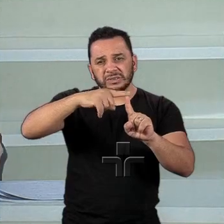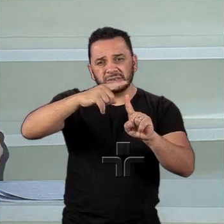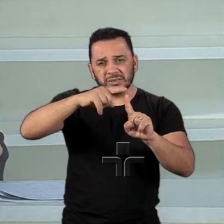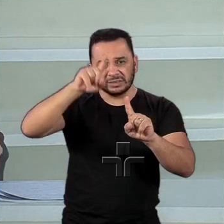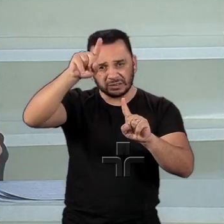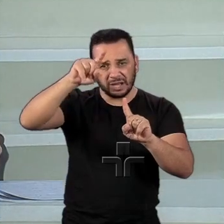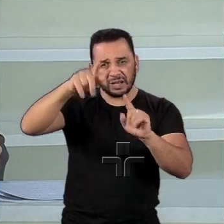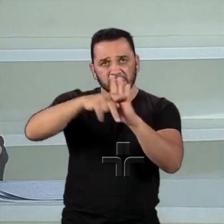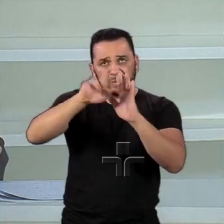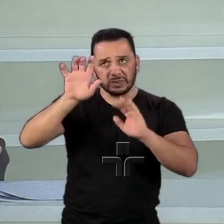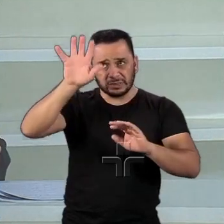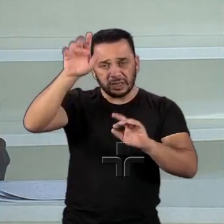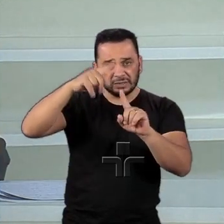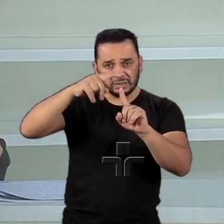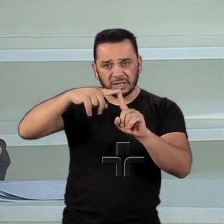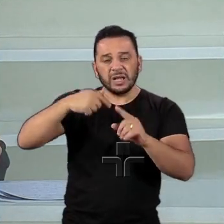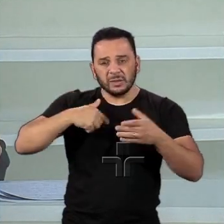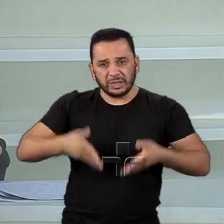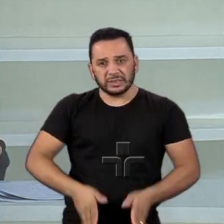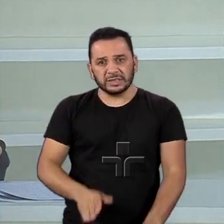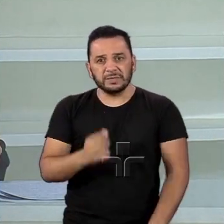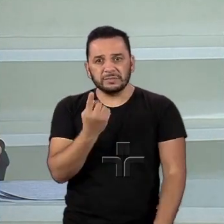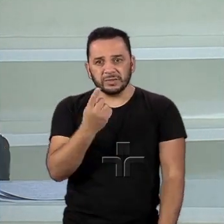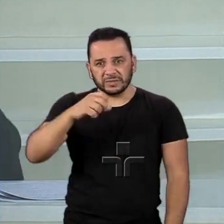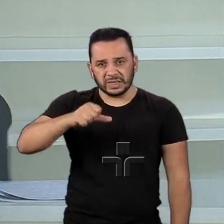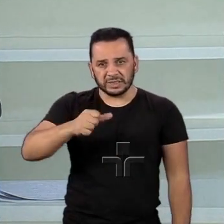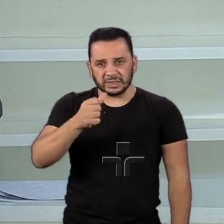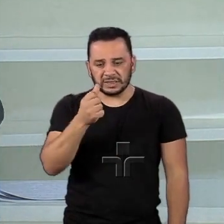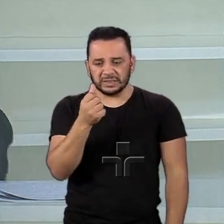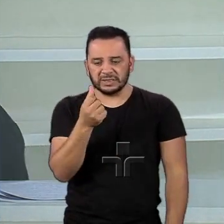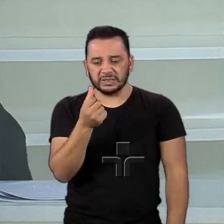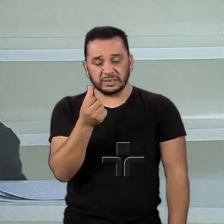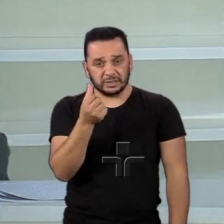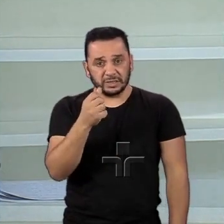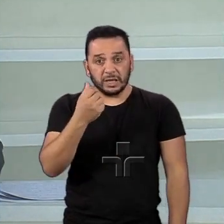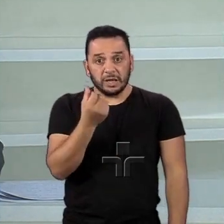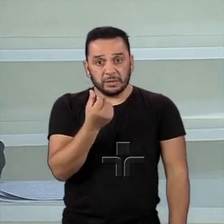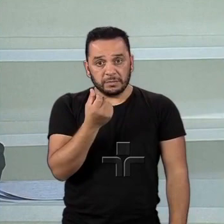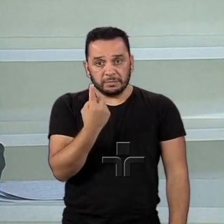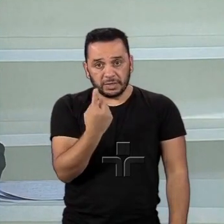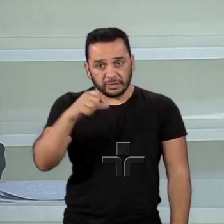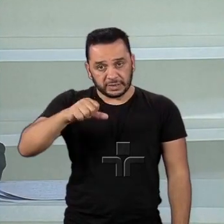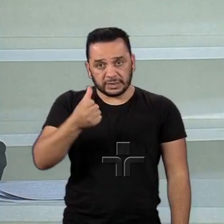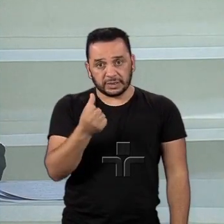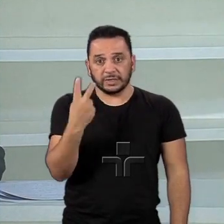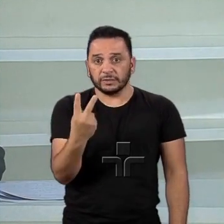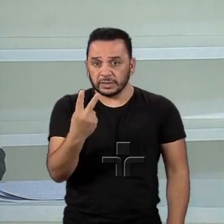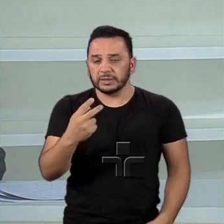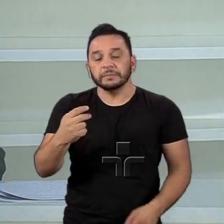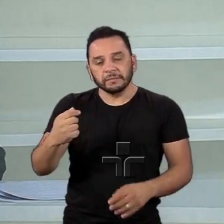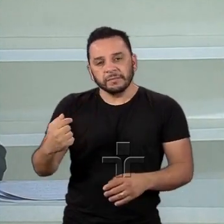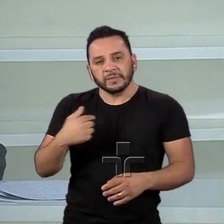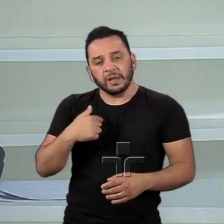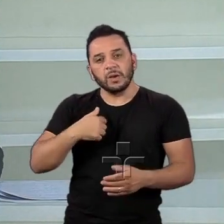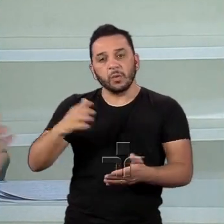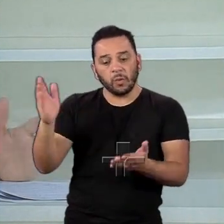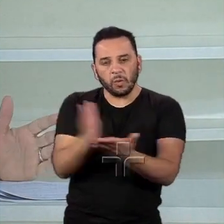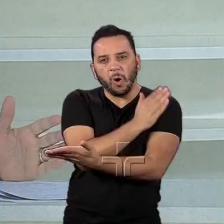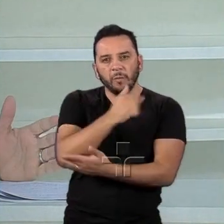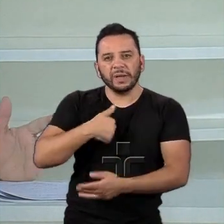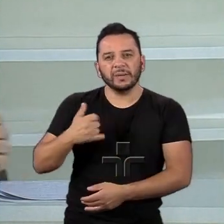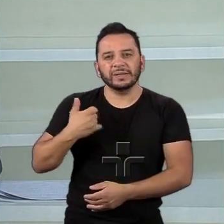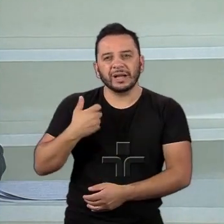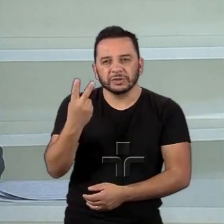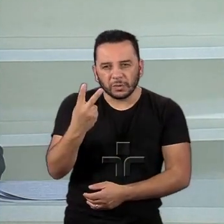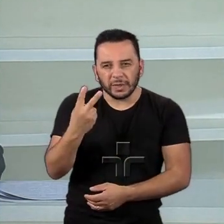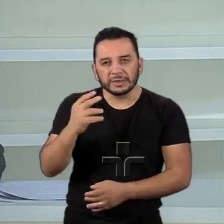em 62, no golpe militar eu tinha 2 anos de idade, mas graças a Deus eu gosto de ler, eu gosto de estudar e sei o